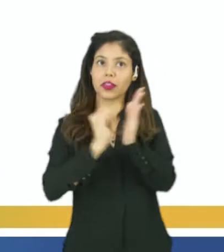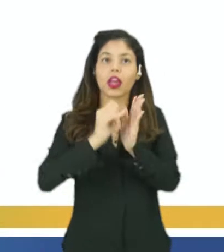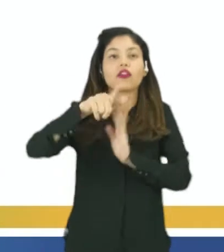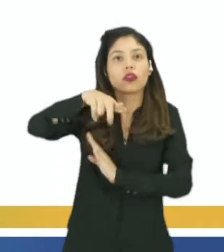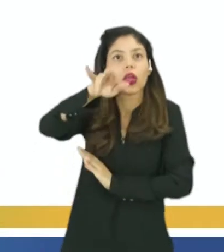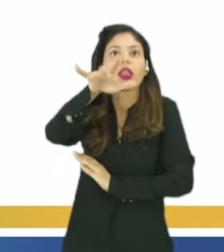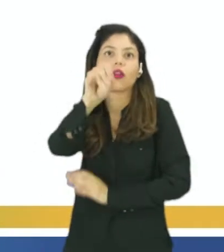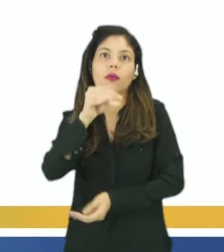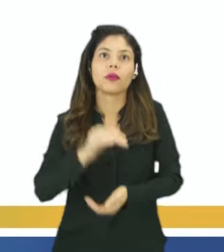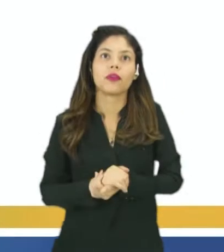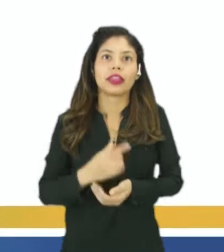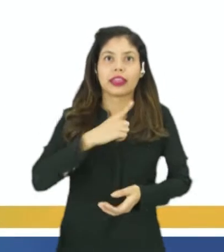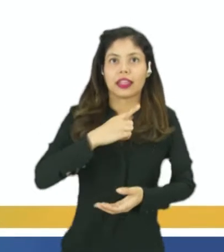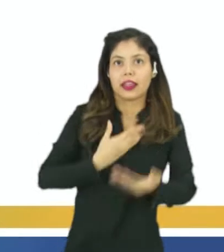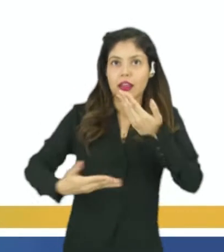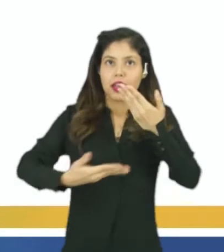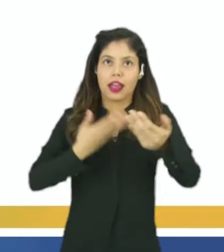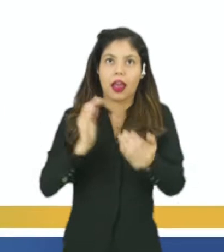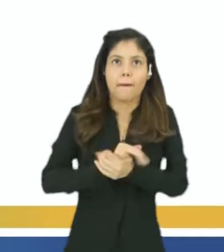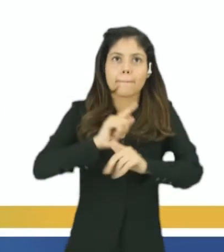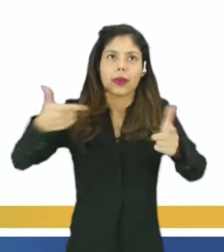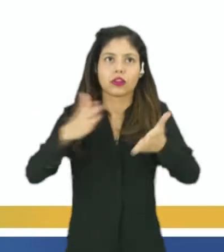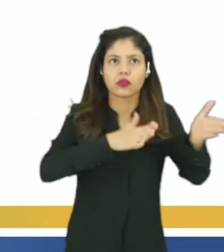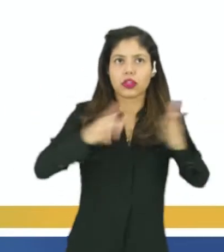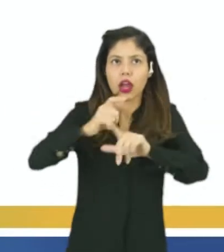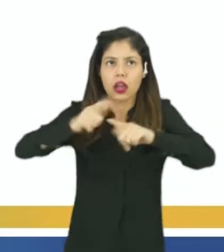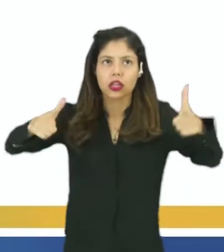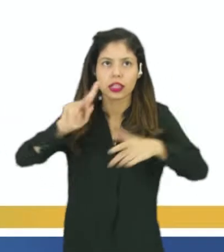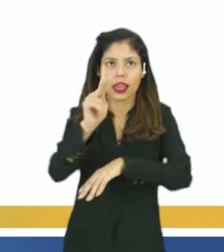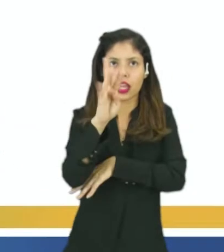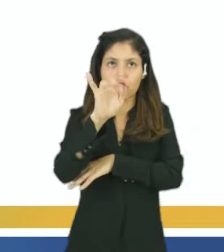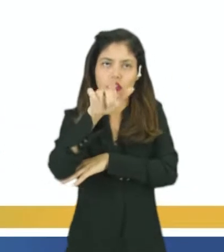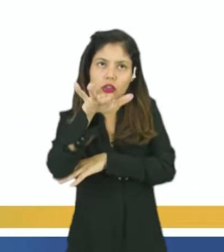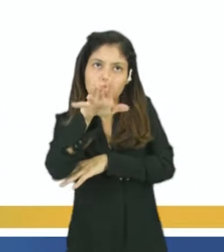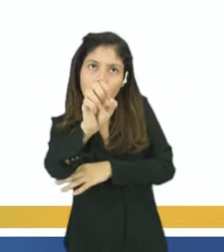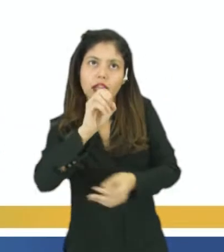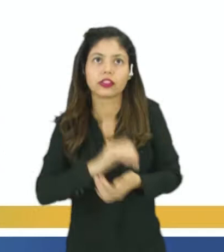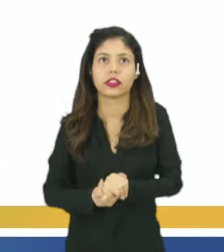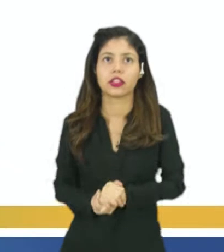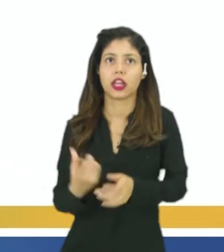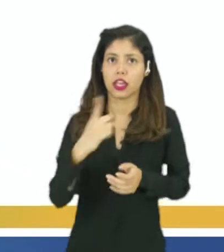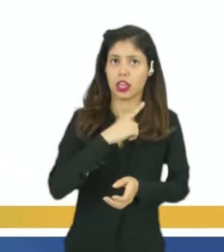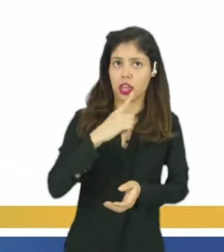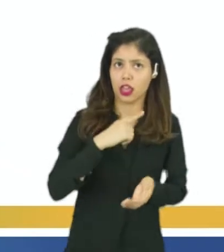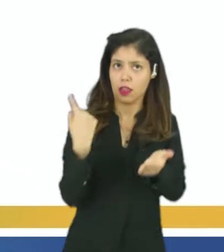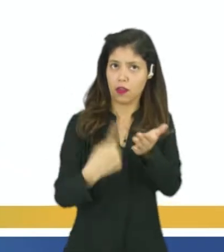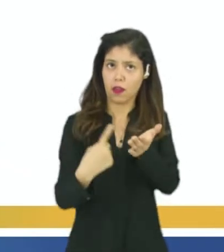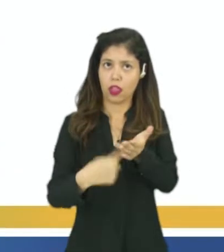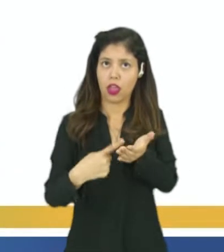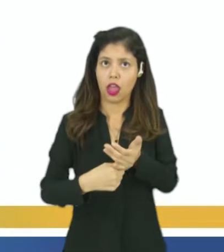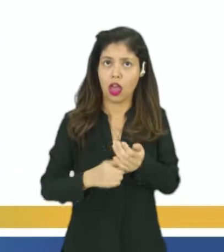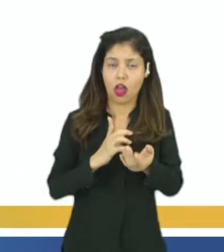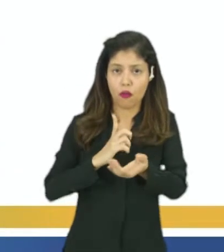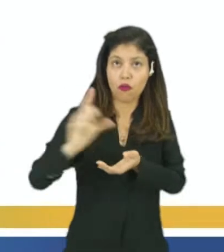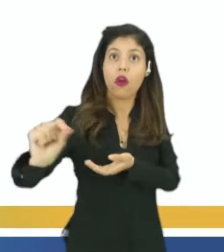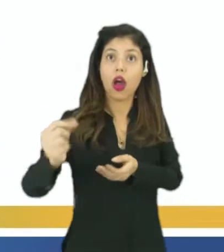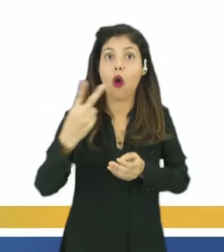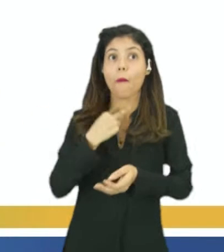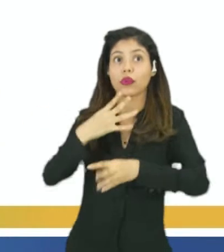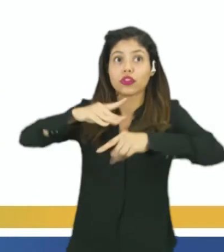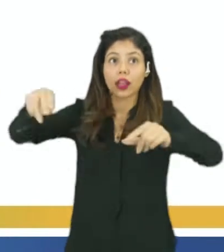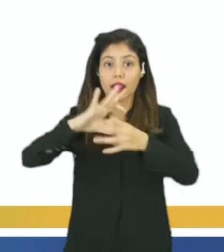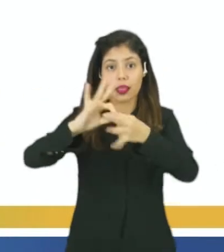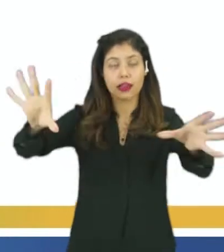do quilombo se estabeleceram a partir de uma grande heterogeneidade que compreende as fugas com a ocupação de